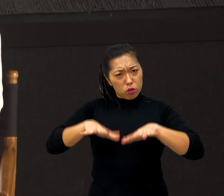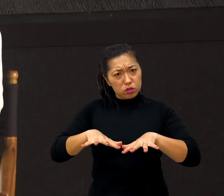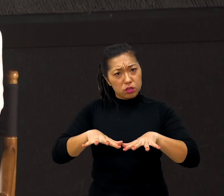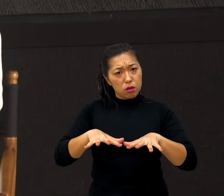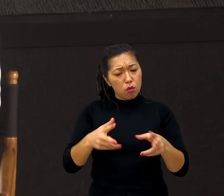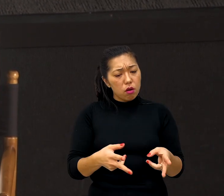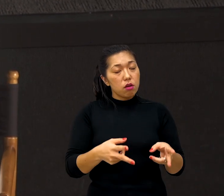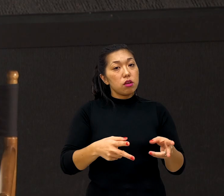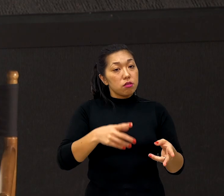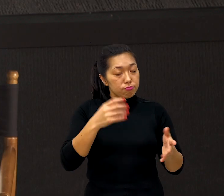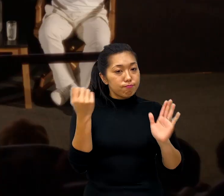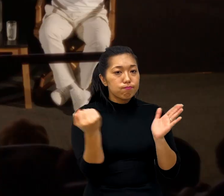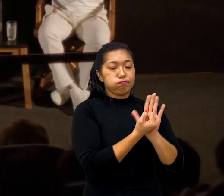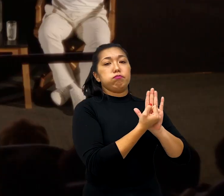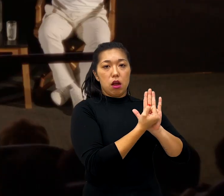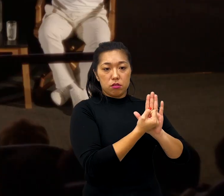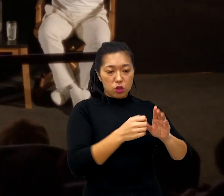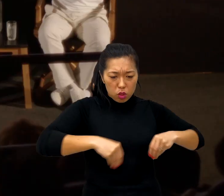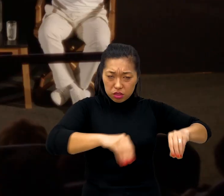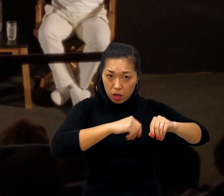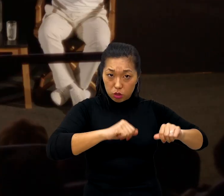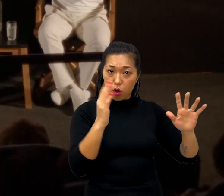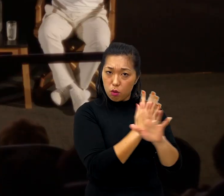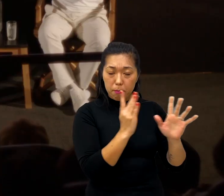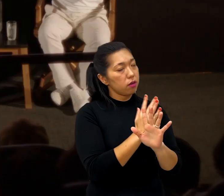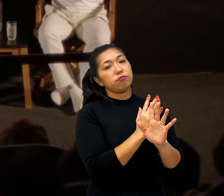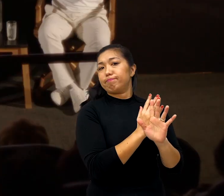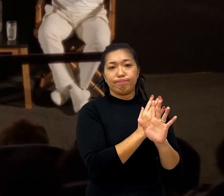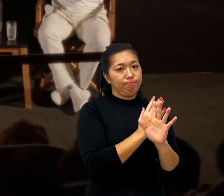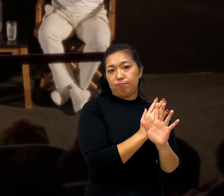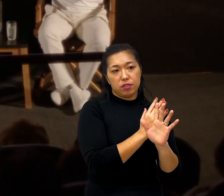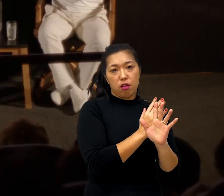desses territórios no urbano ou no rural.